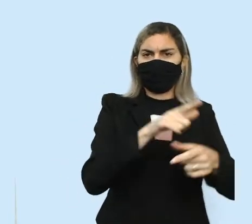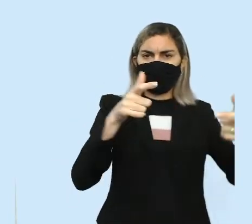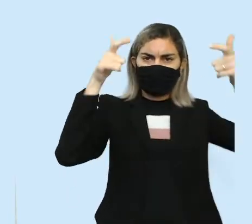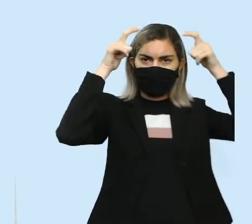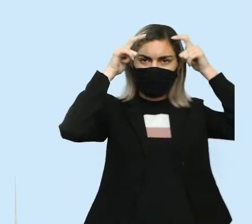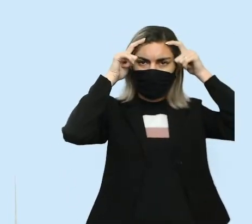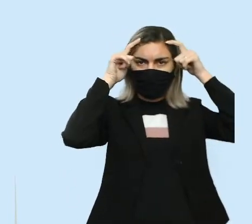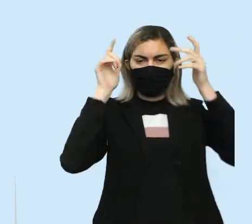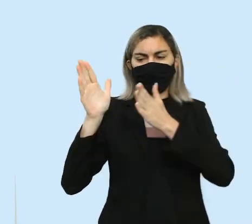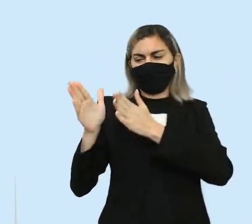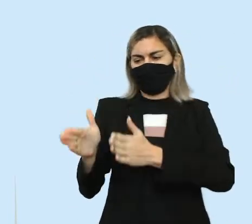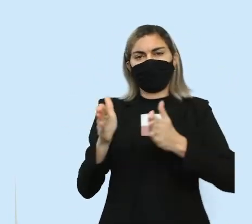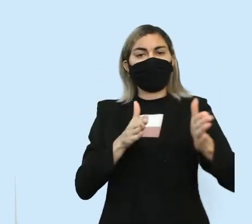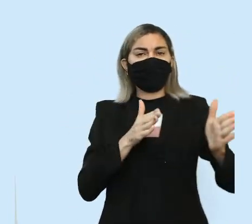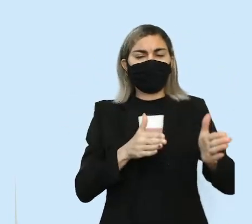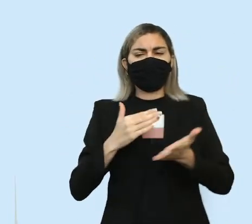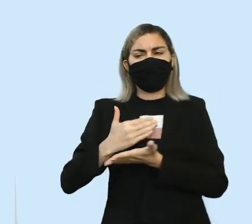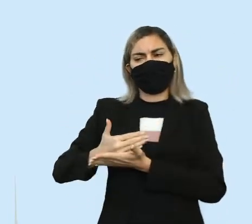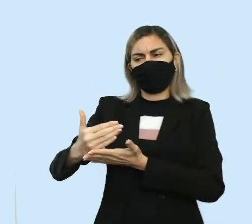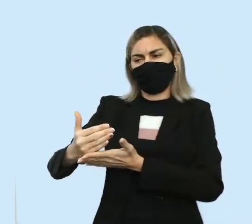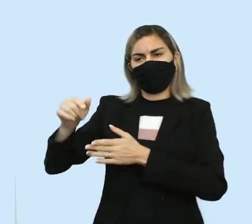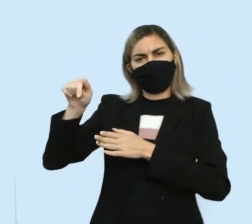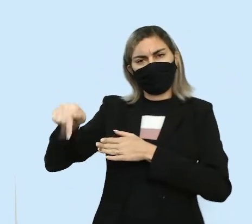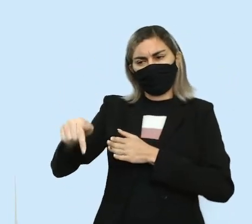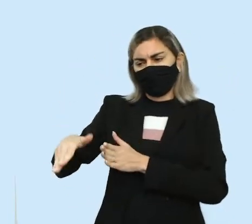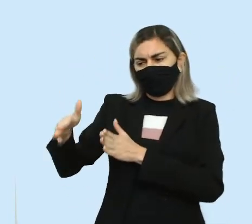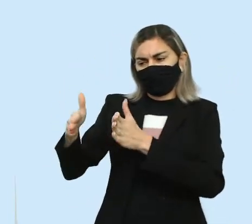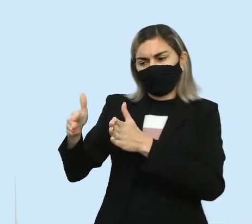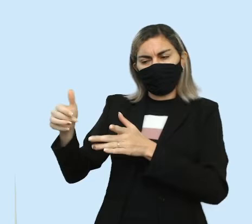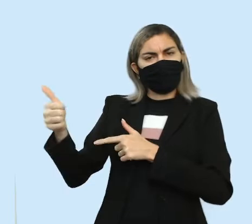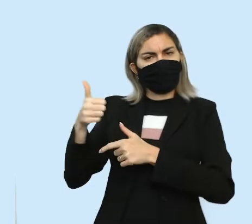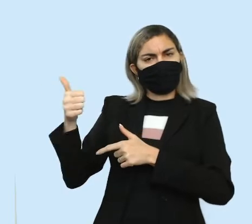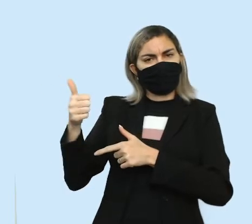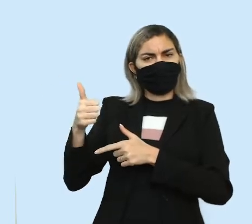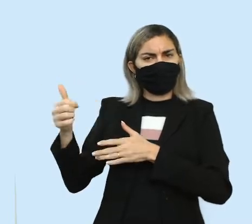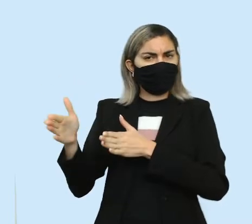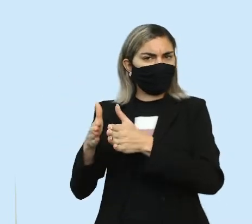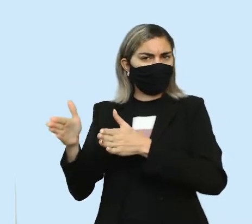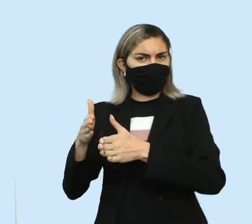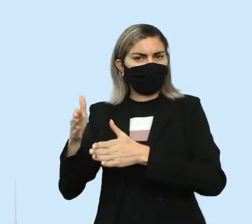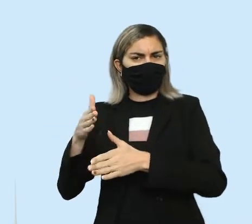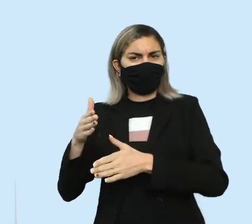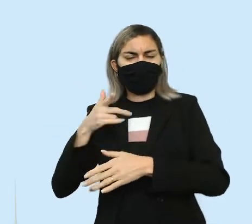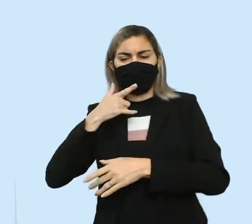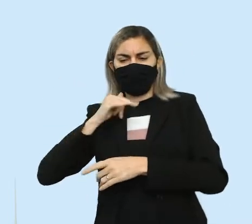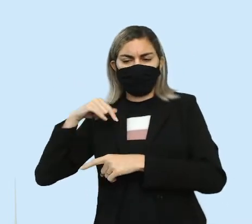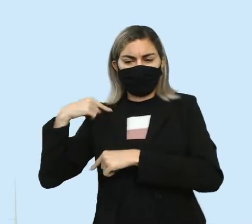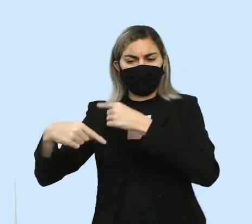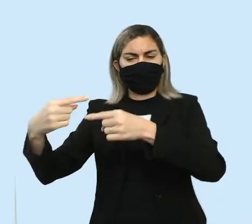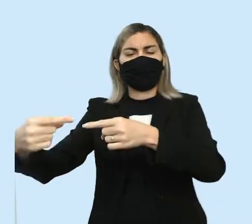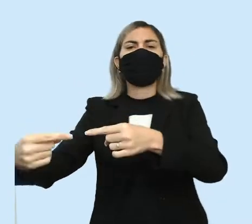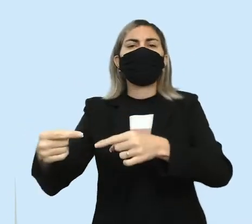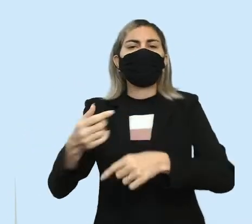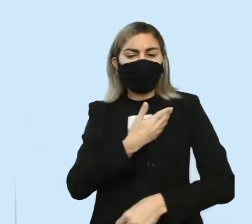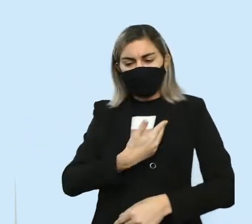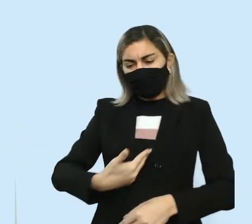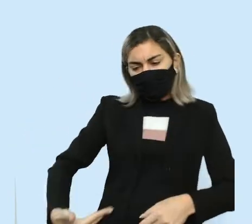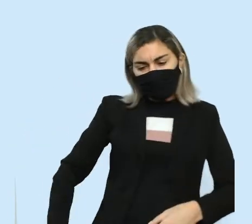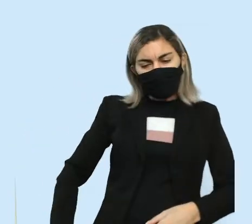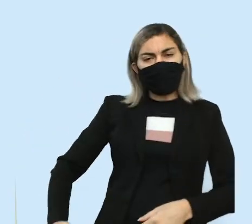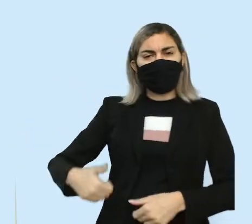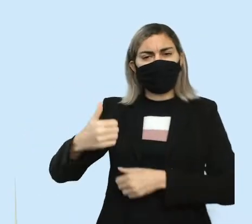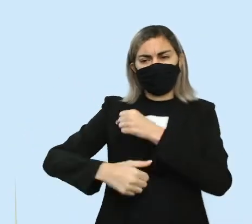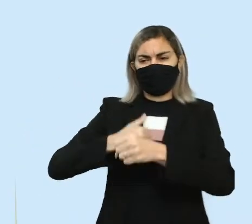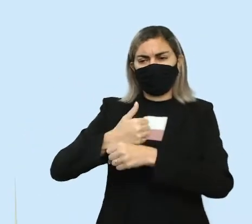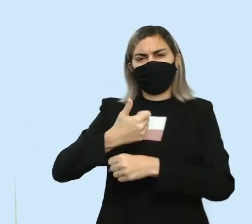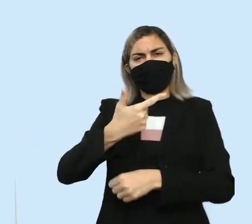reis. Ok? Vamos começar então para o primeiro período. O primeiro período será o dos patriarcas. Esse governo vai ser por volta do